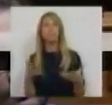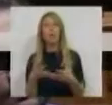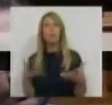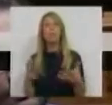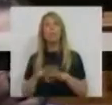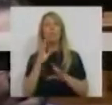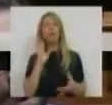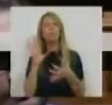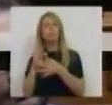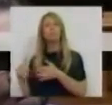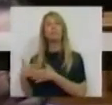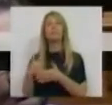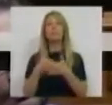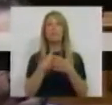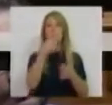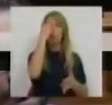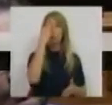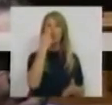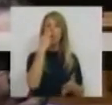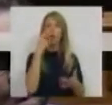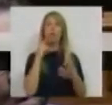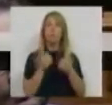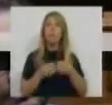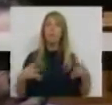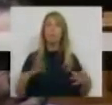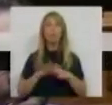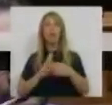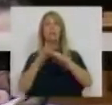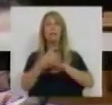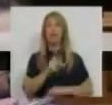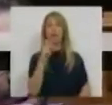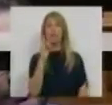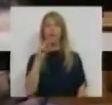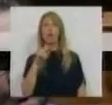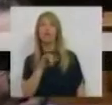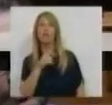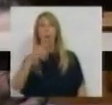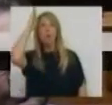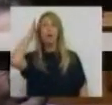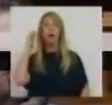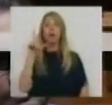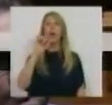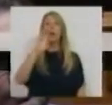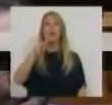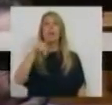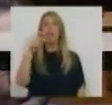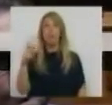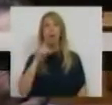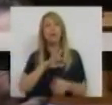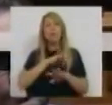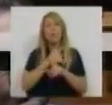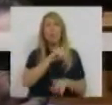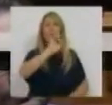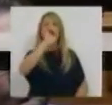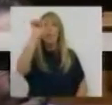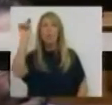processo histórico que tem crescido com as intervenções no Afeganistão, no Iraque, na Líbia e em tantos outros lugares